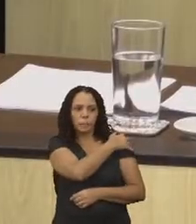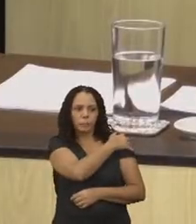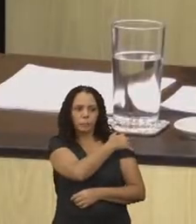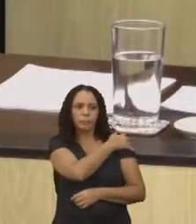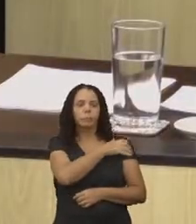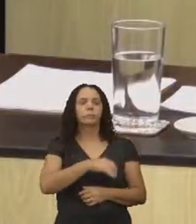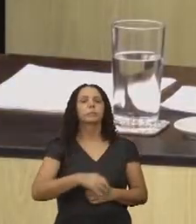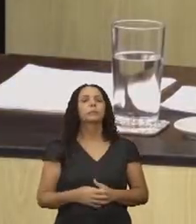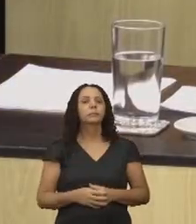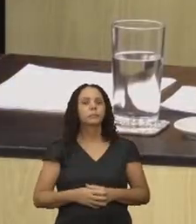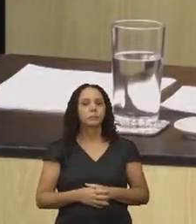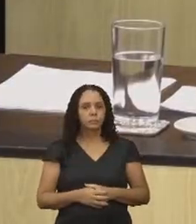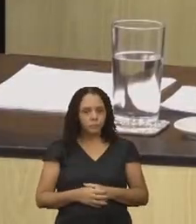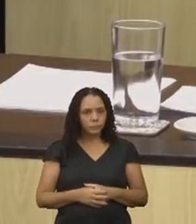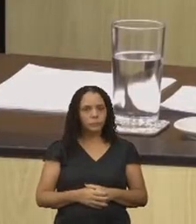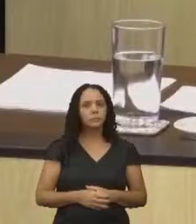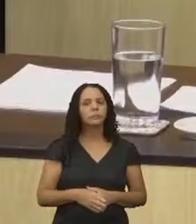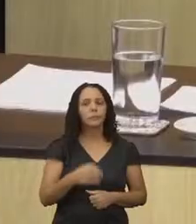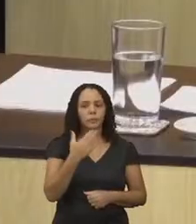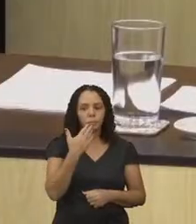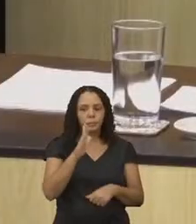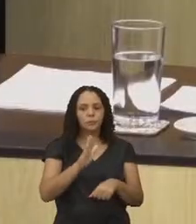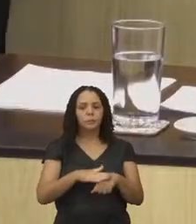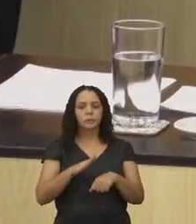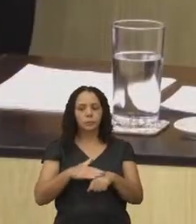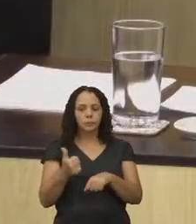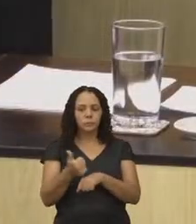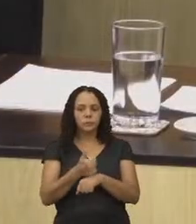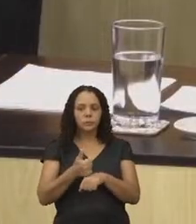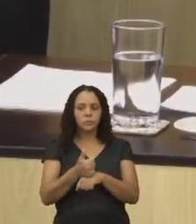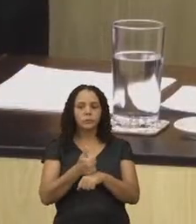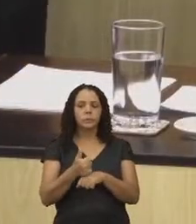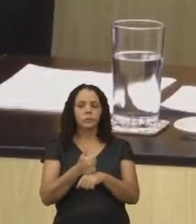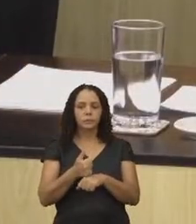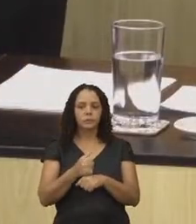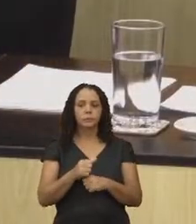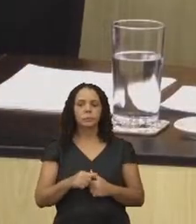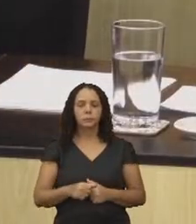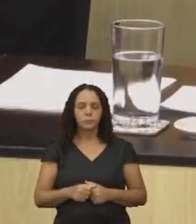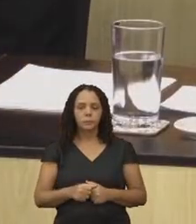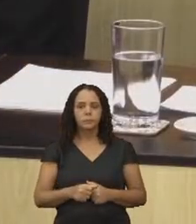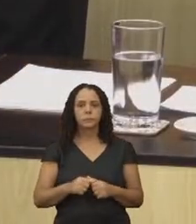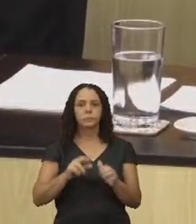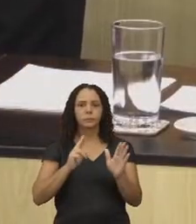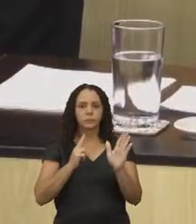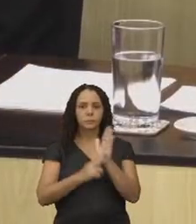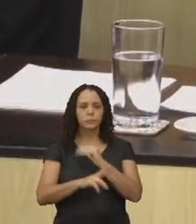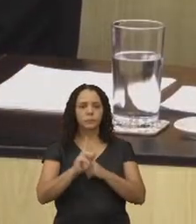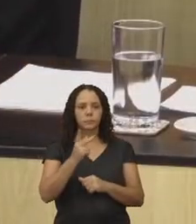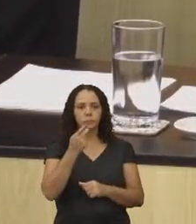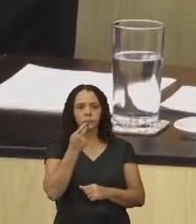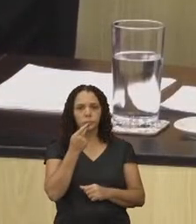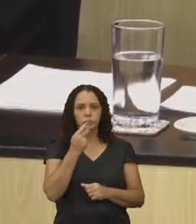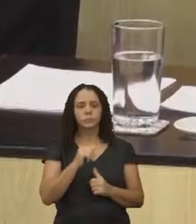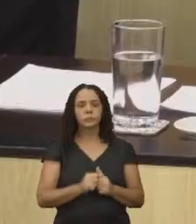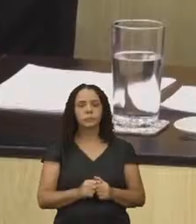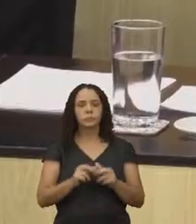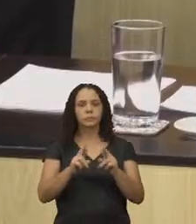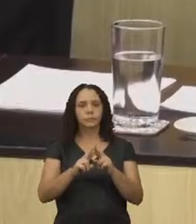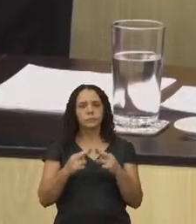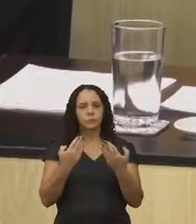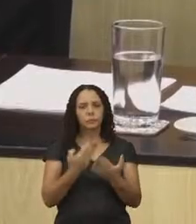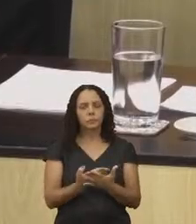patrulhamento policial no Residencial Santa Paula, neste município. Autoria, vereador Hernani Barreto.